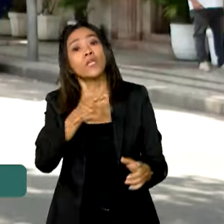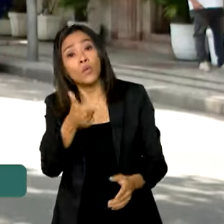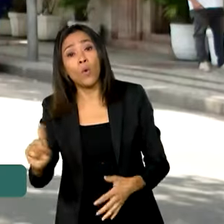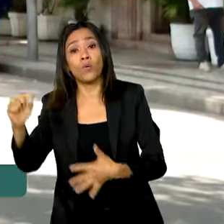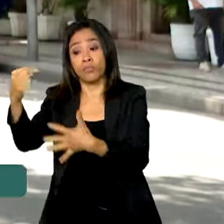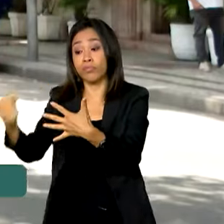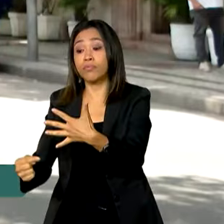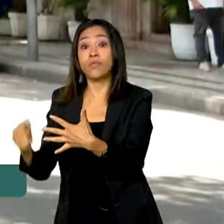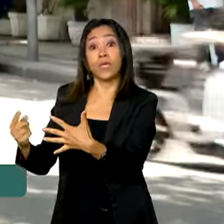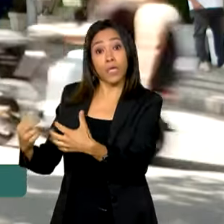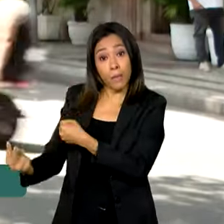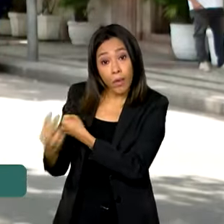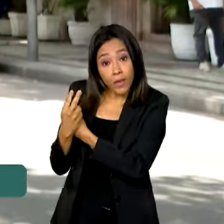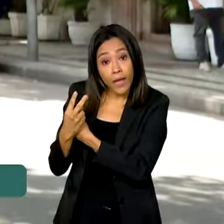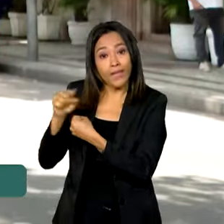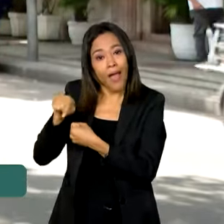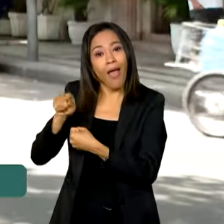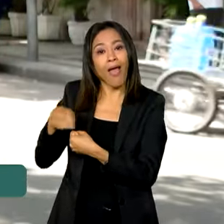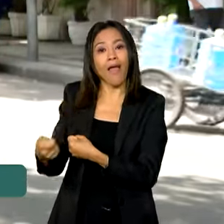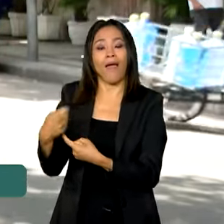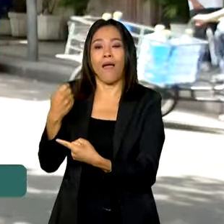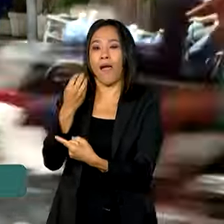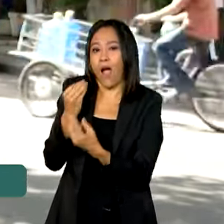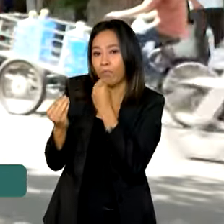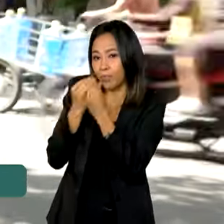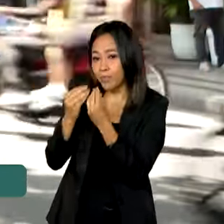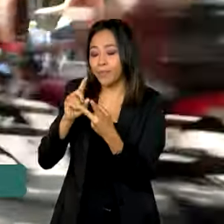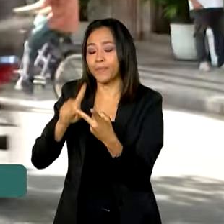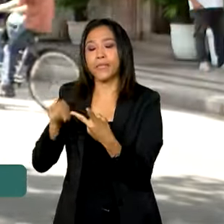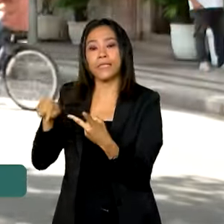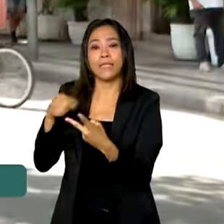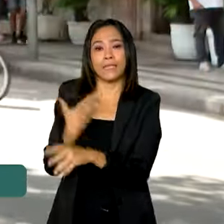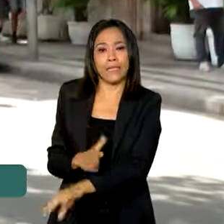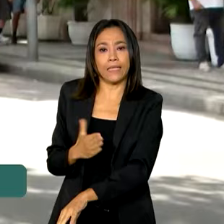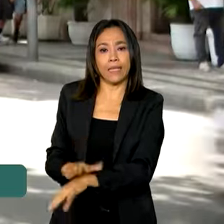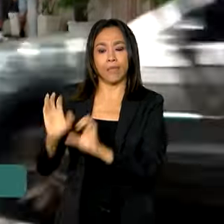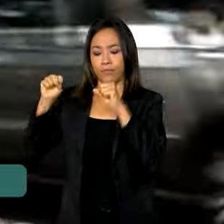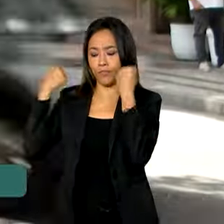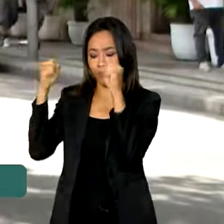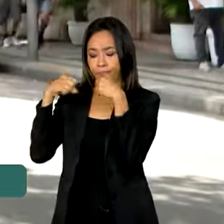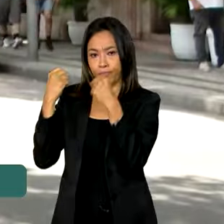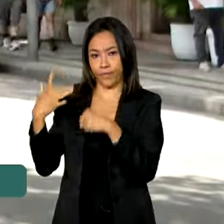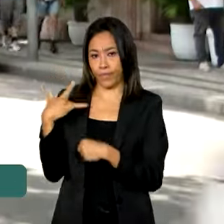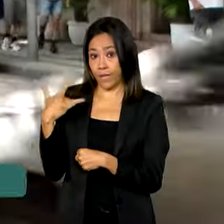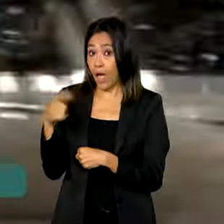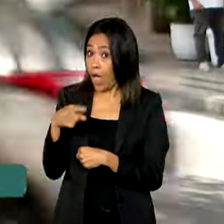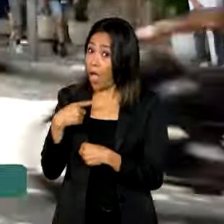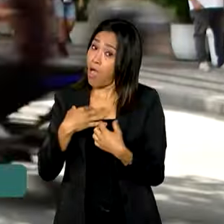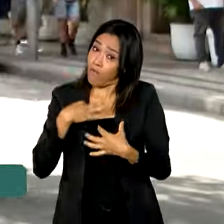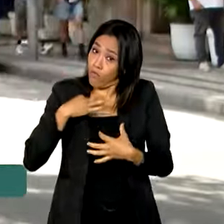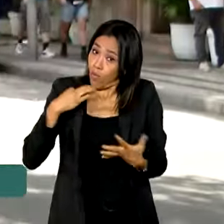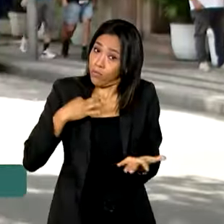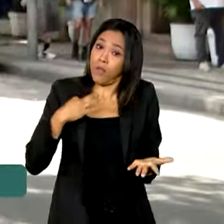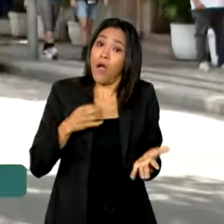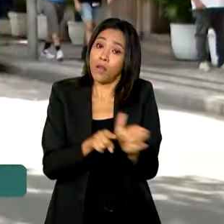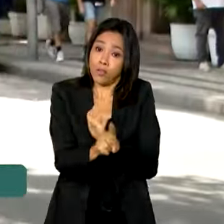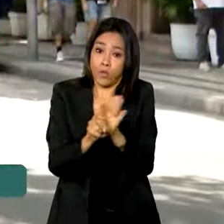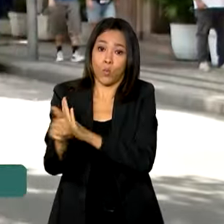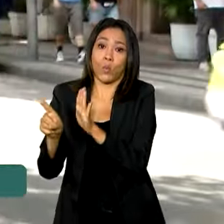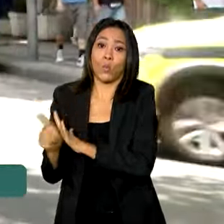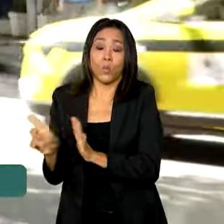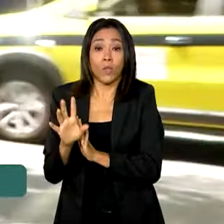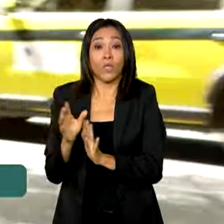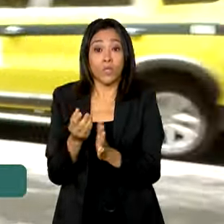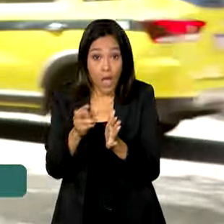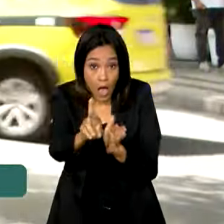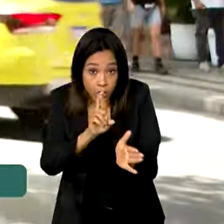estão incluídos a alimentação e a prática de atividades físicas. A participação é voluntária e todas as respostas são